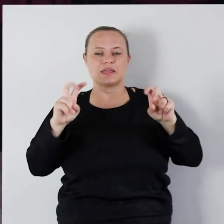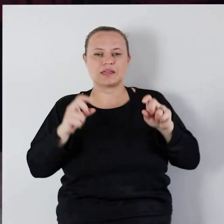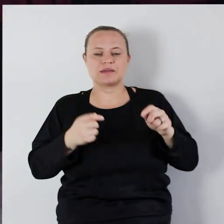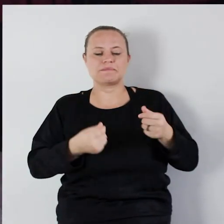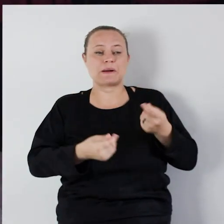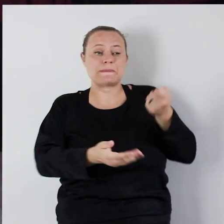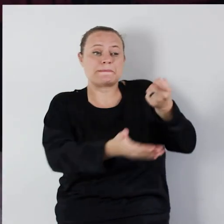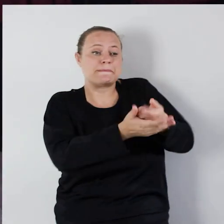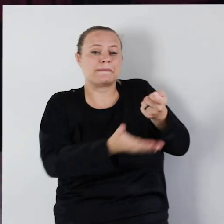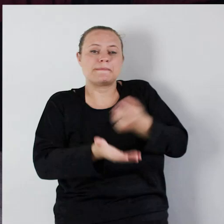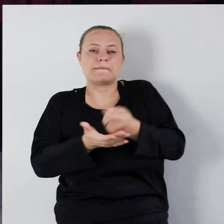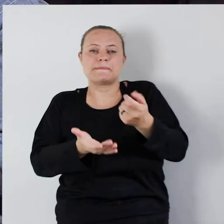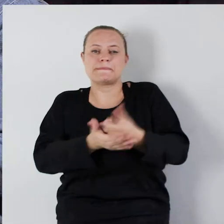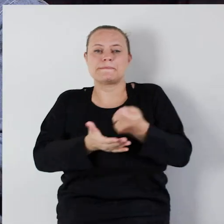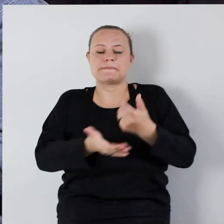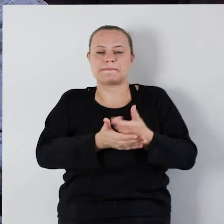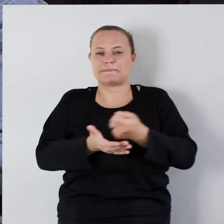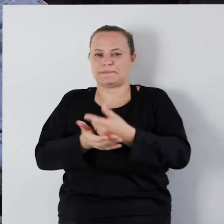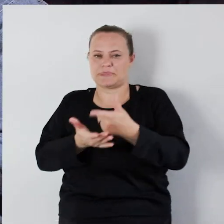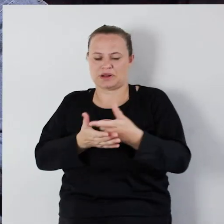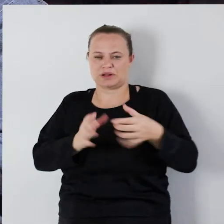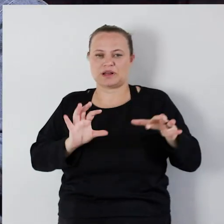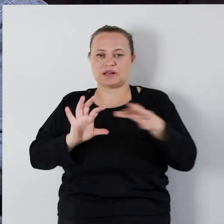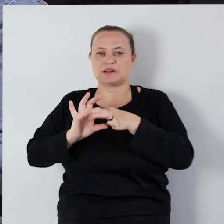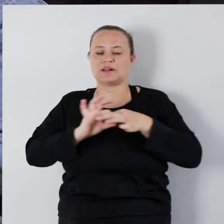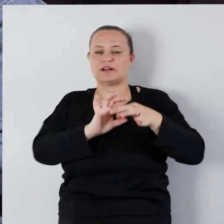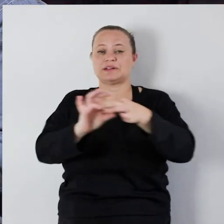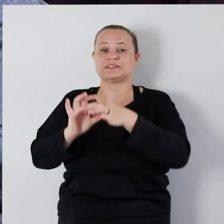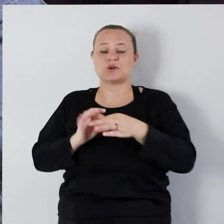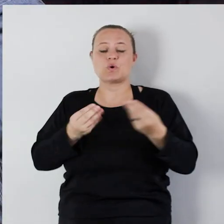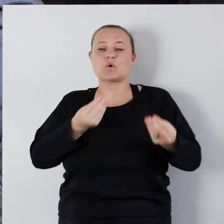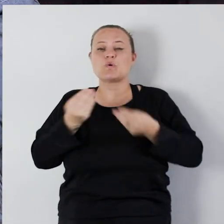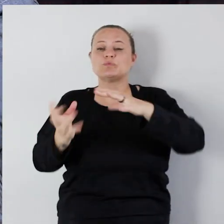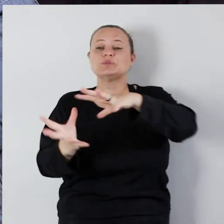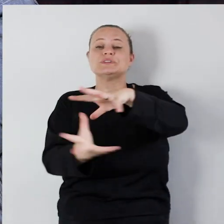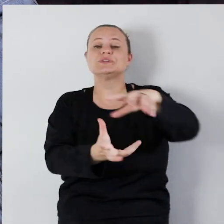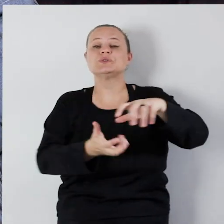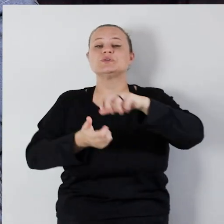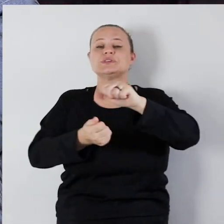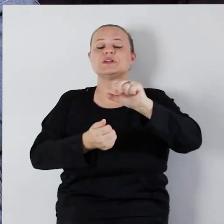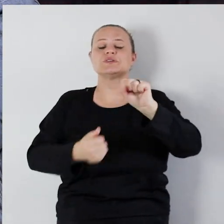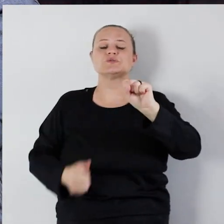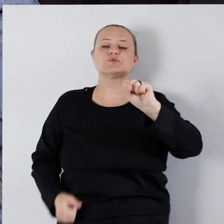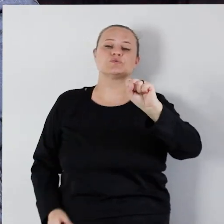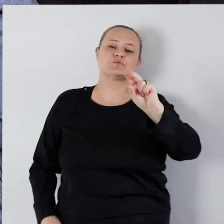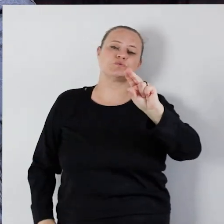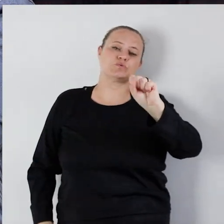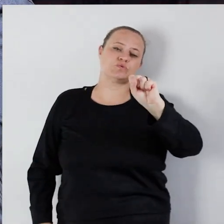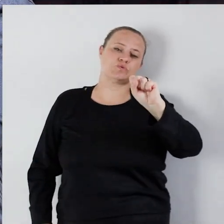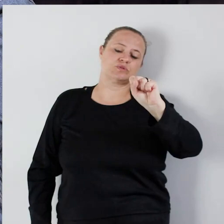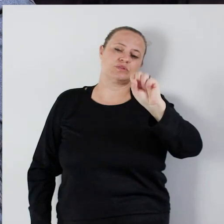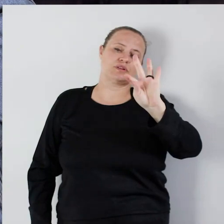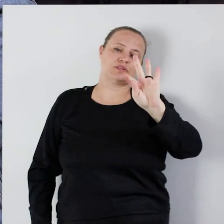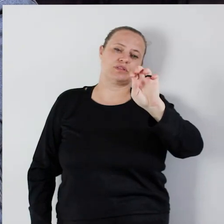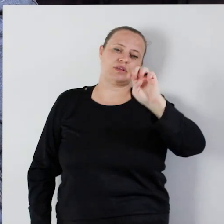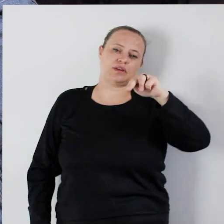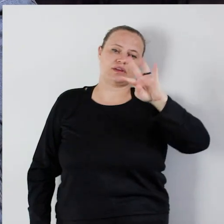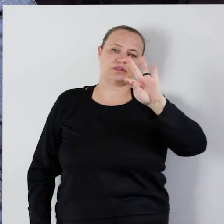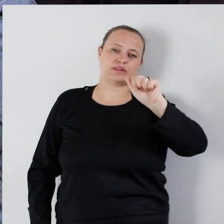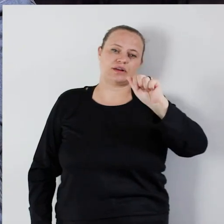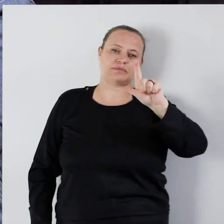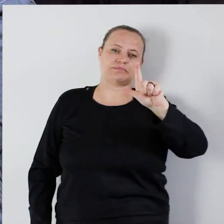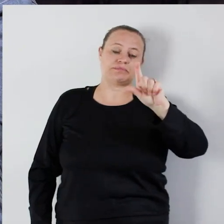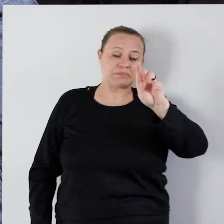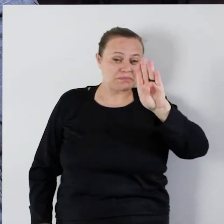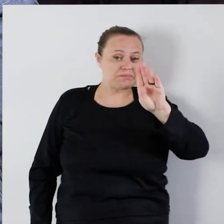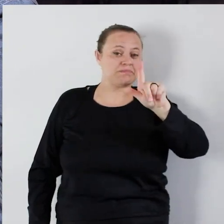passando, e agora a monkeypox, que é a questão do financiamento, a precarização a relação disso com a